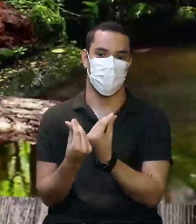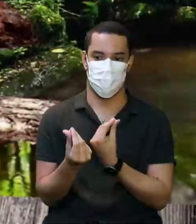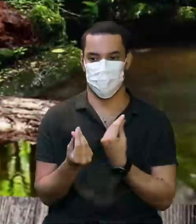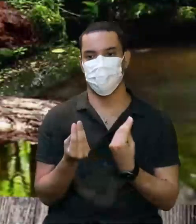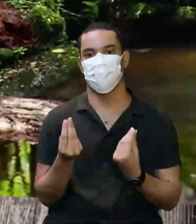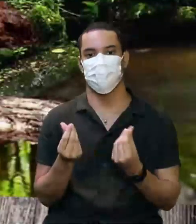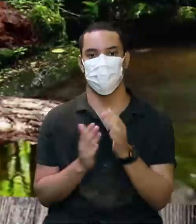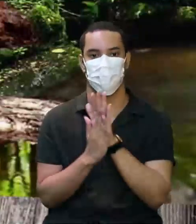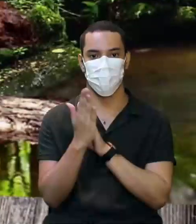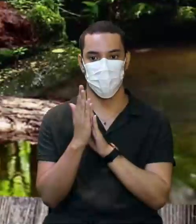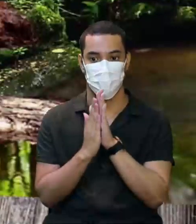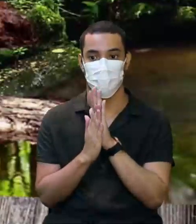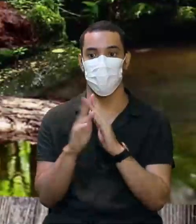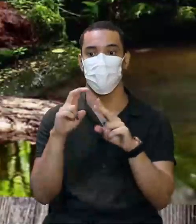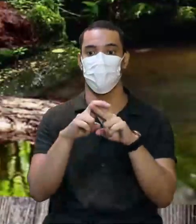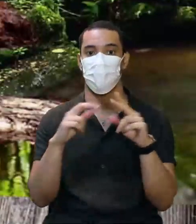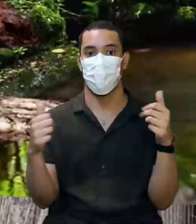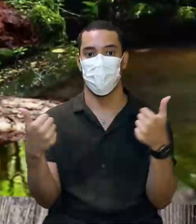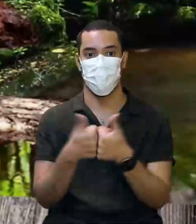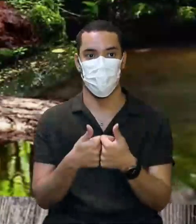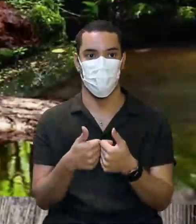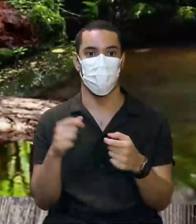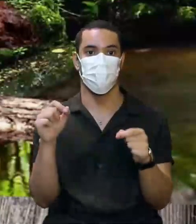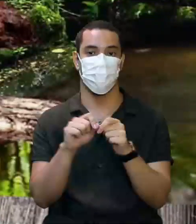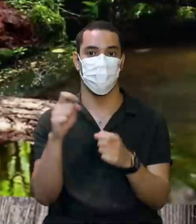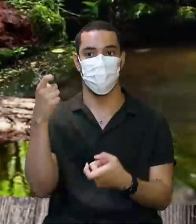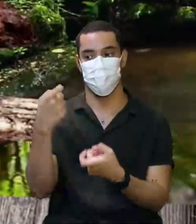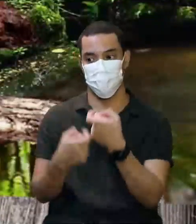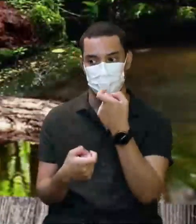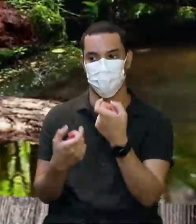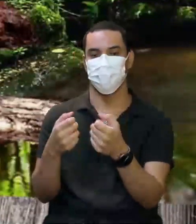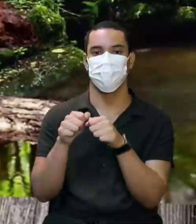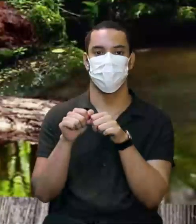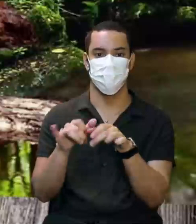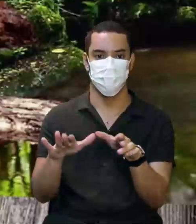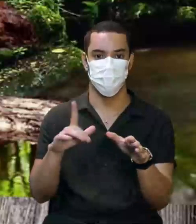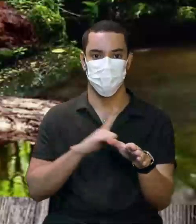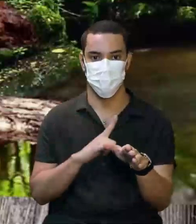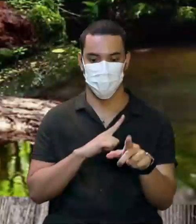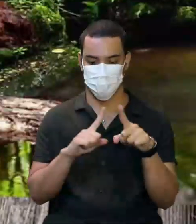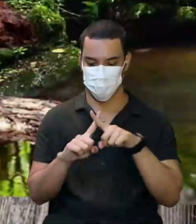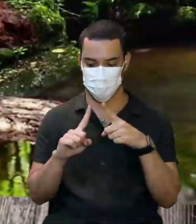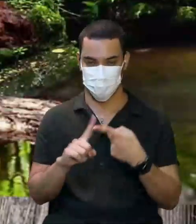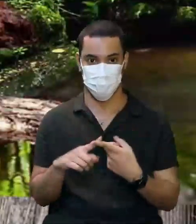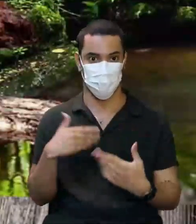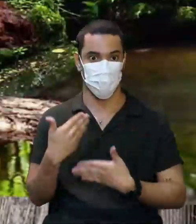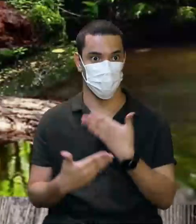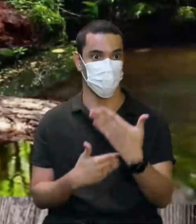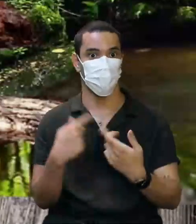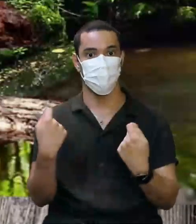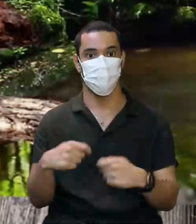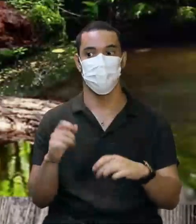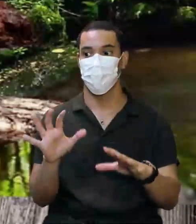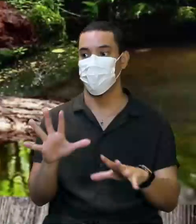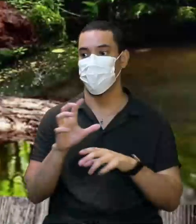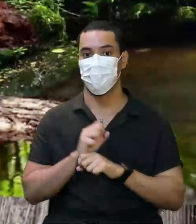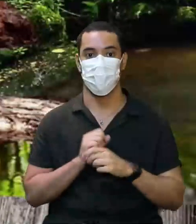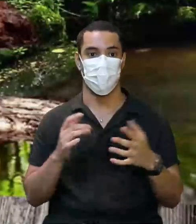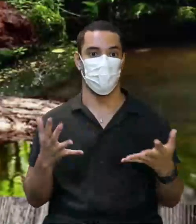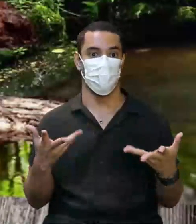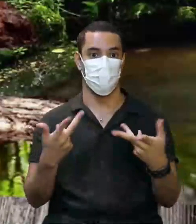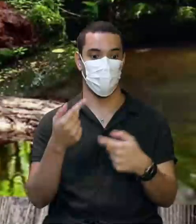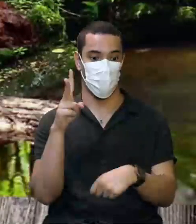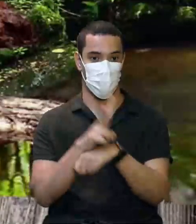então, estavam ali próximos, acasalavam-se e aí já tinham os seus descendentes e eles agora tinham que adquirir habilidades